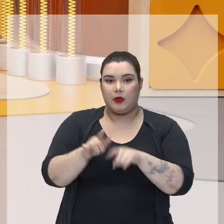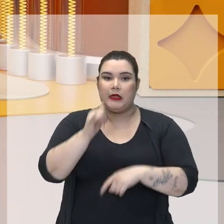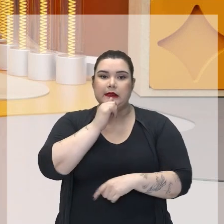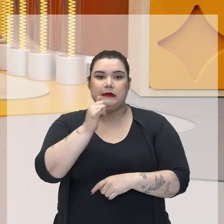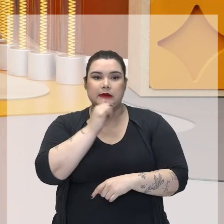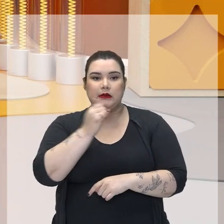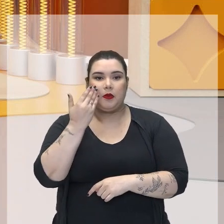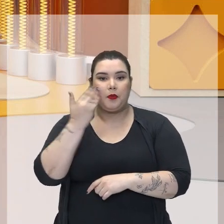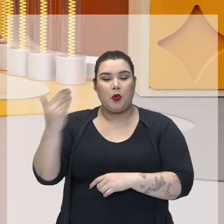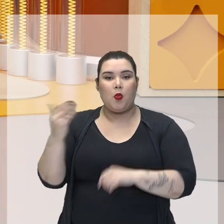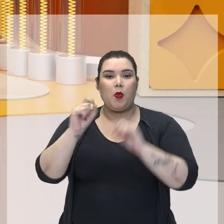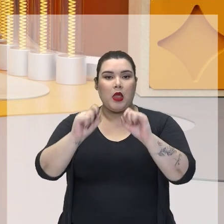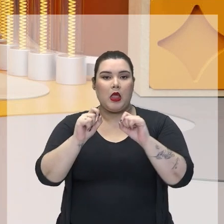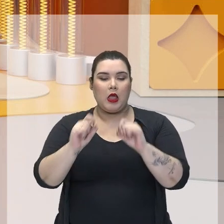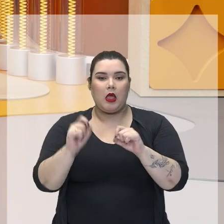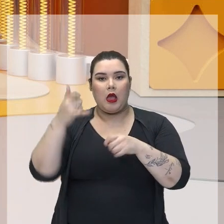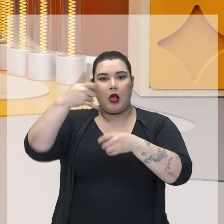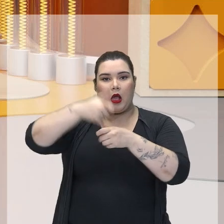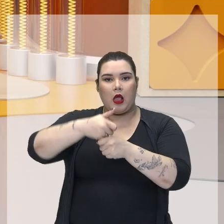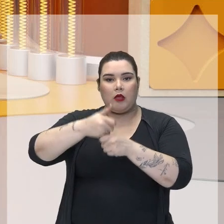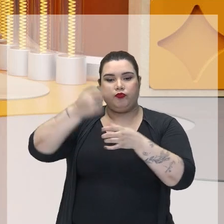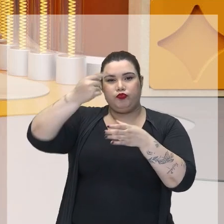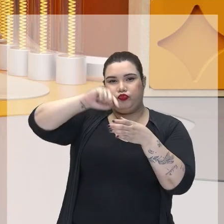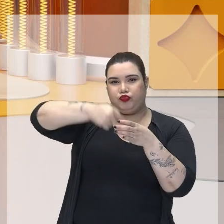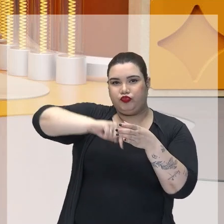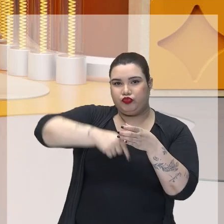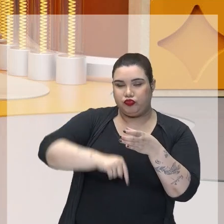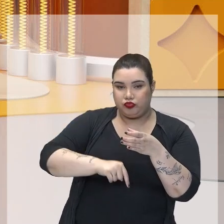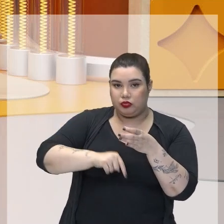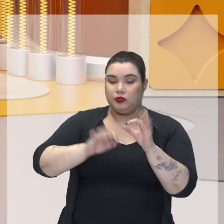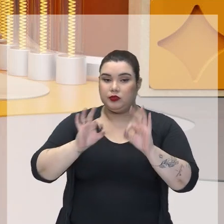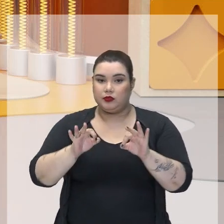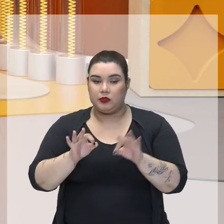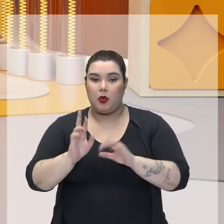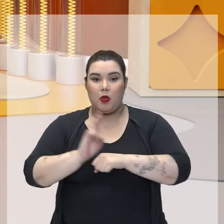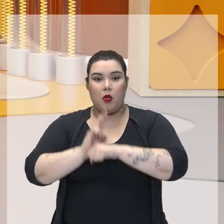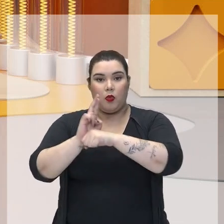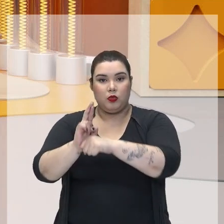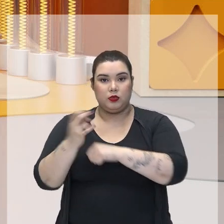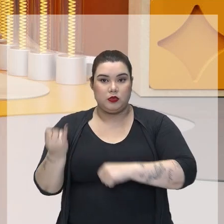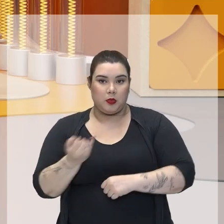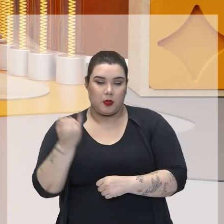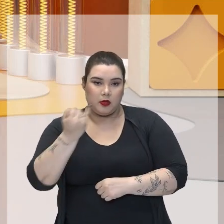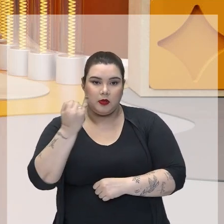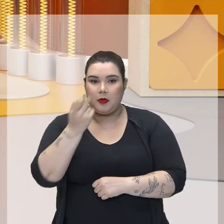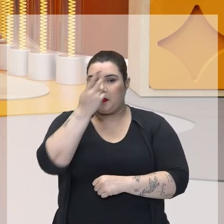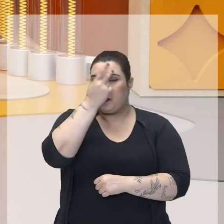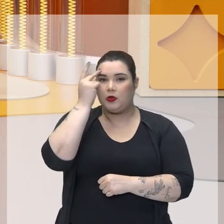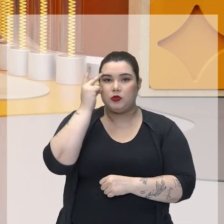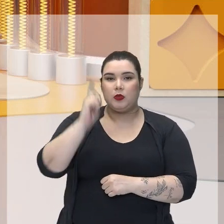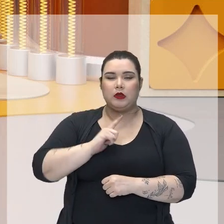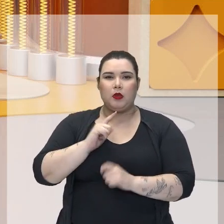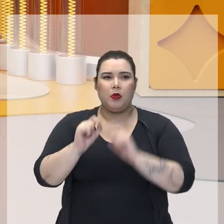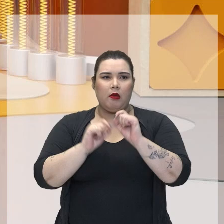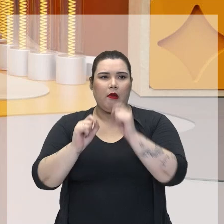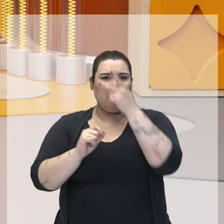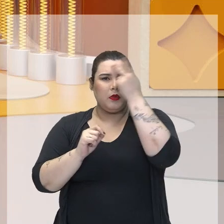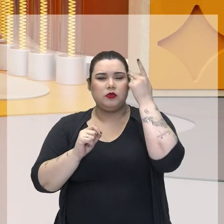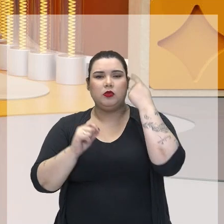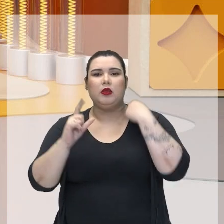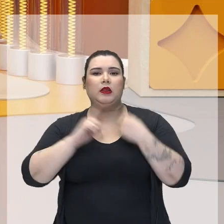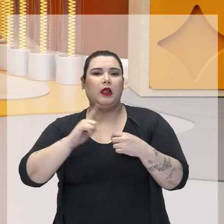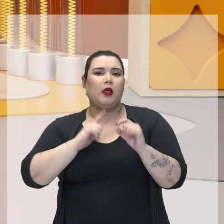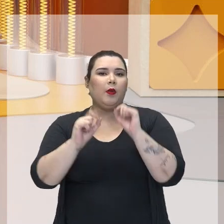do petróleo, né, que é um recurso muito importante. E as pessoas, quando têm interesse nos recursos naturais de um país, acabam